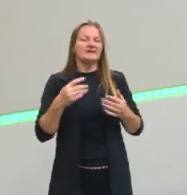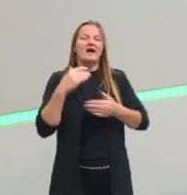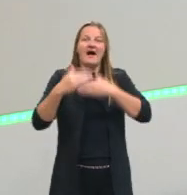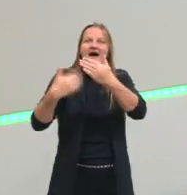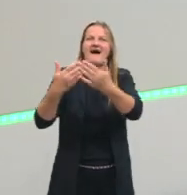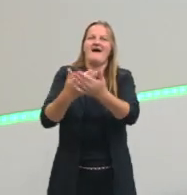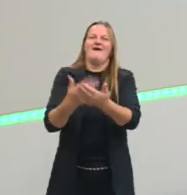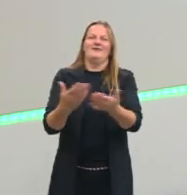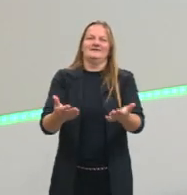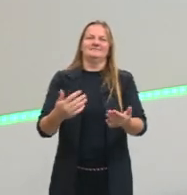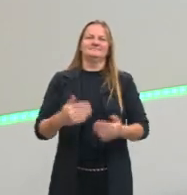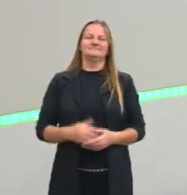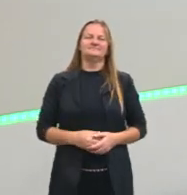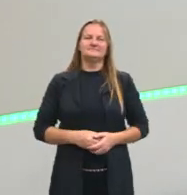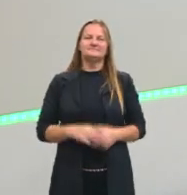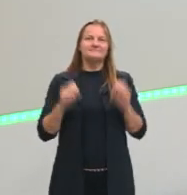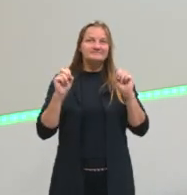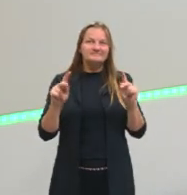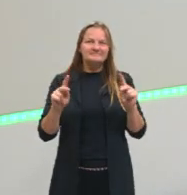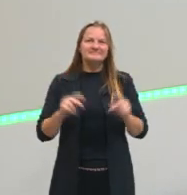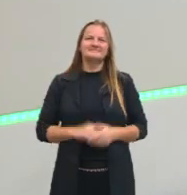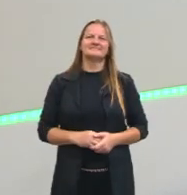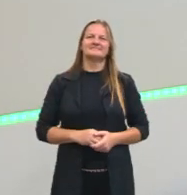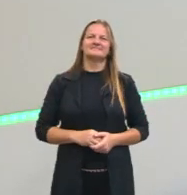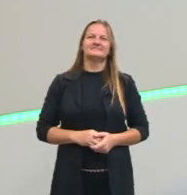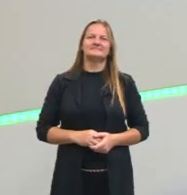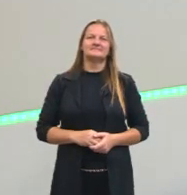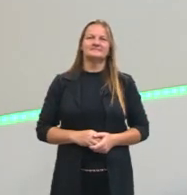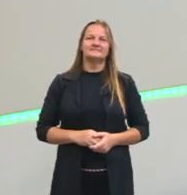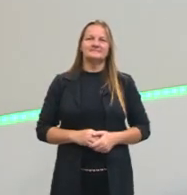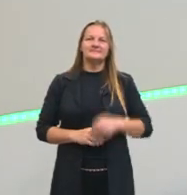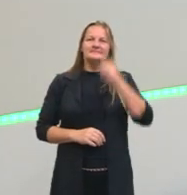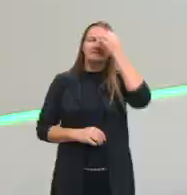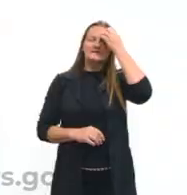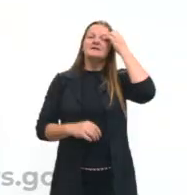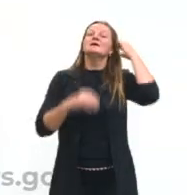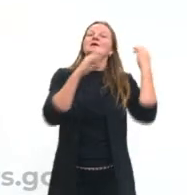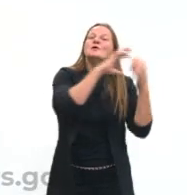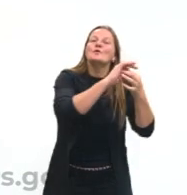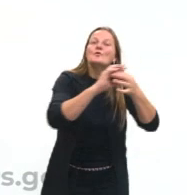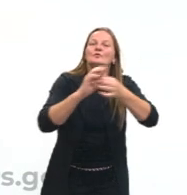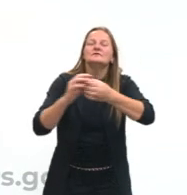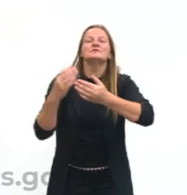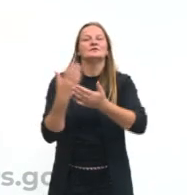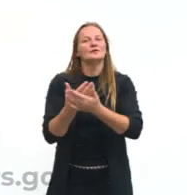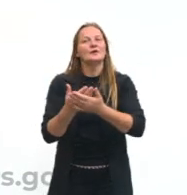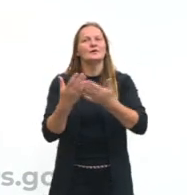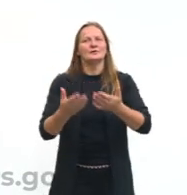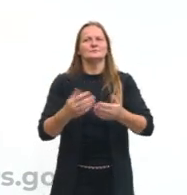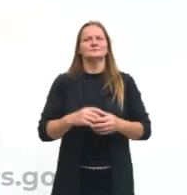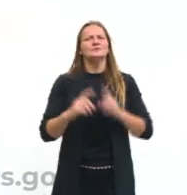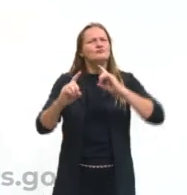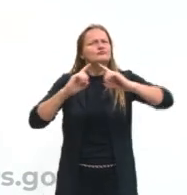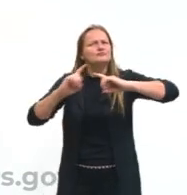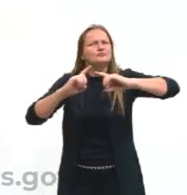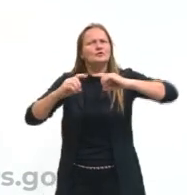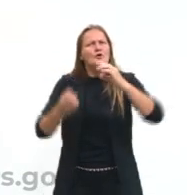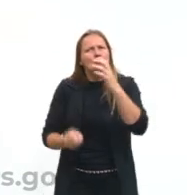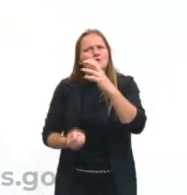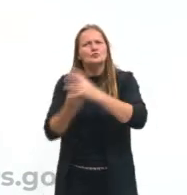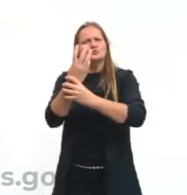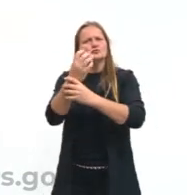durante esta aula certo vamos lá então contextualizando nós vamos discutir aqui o